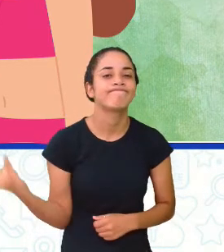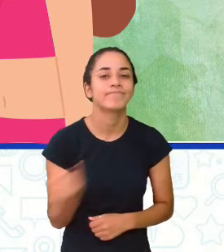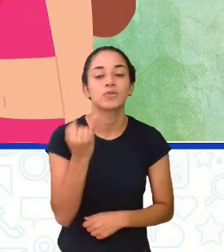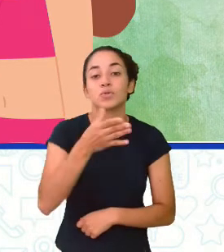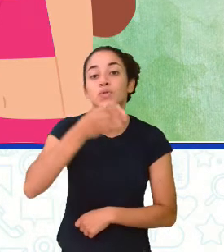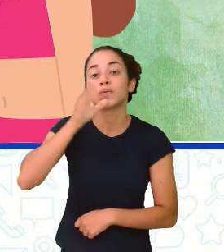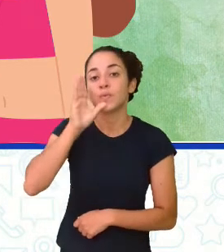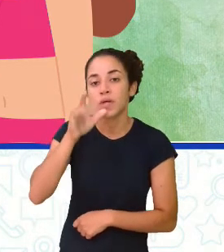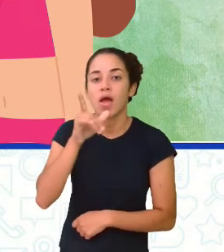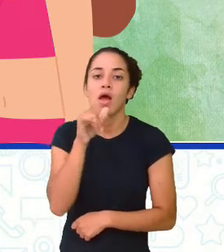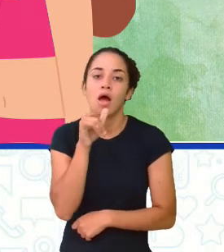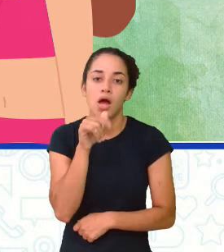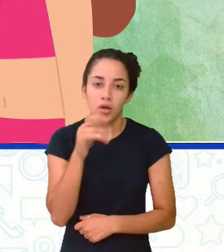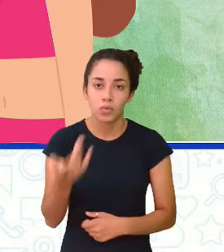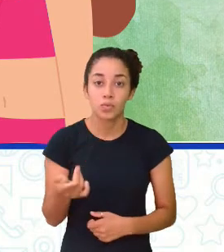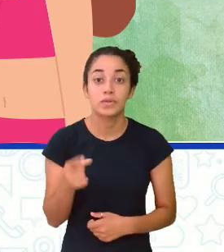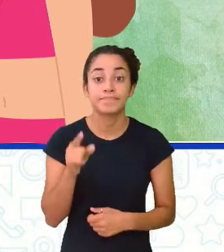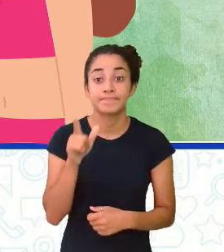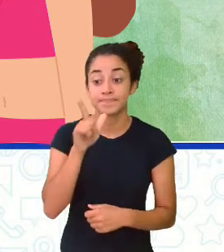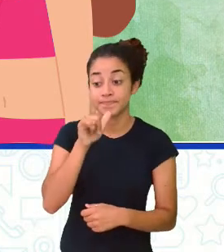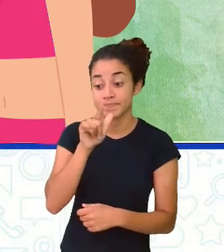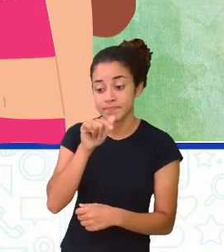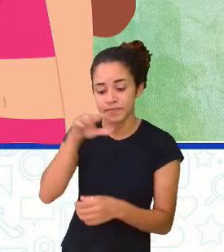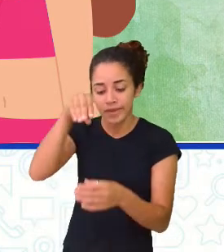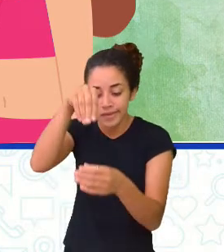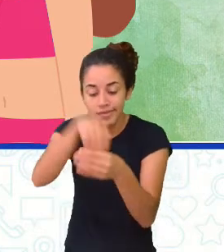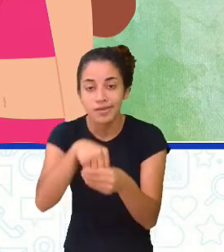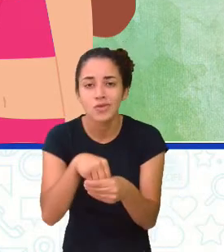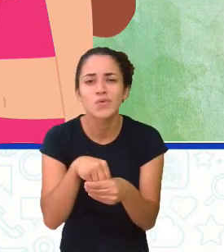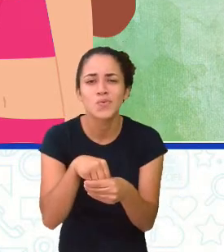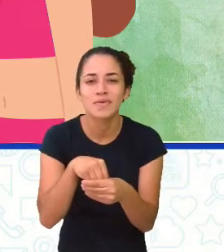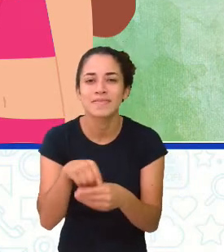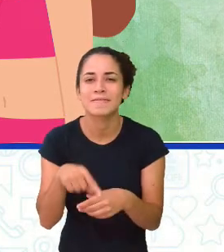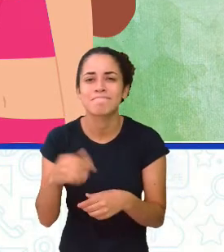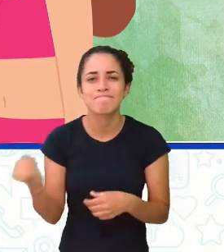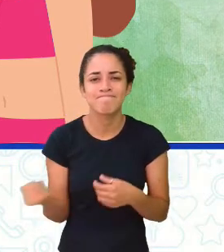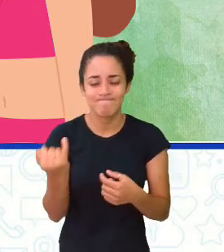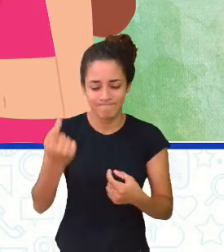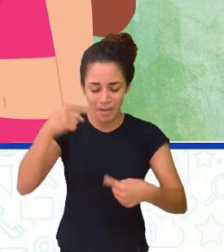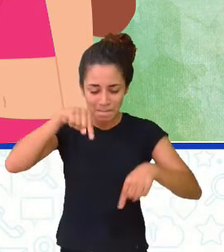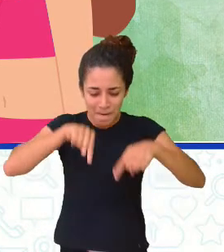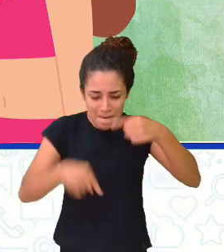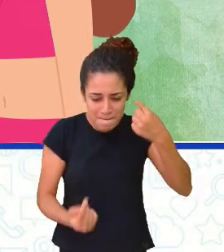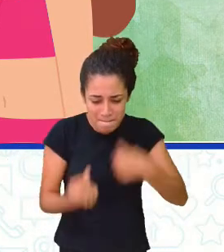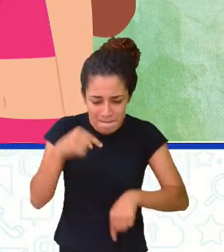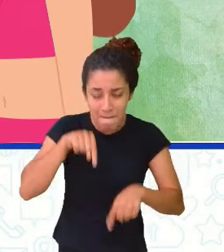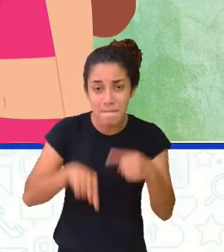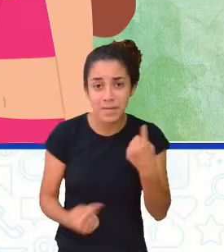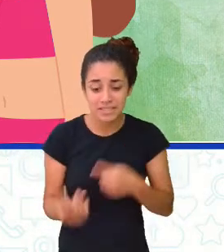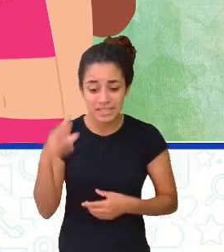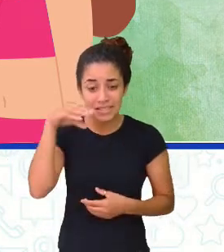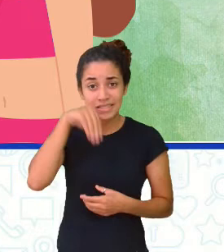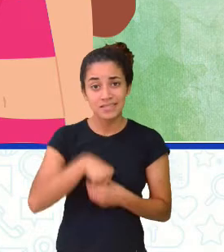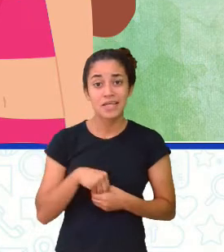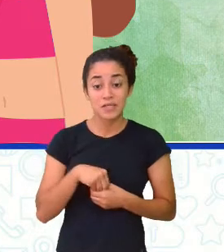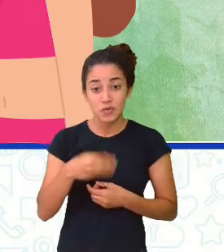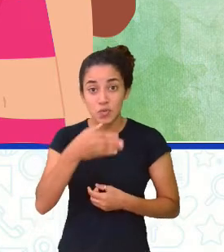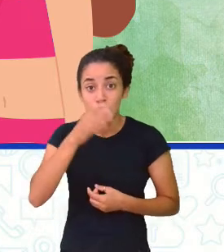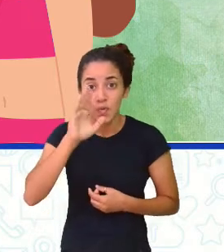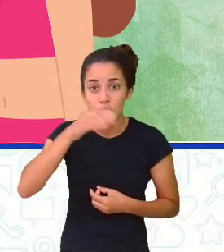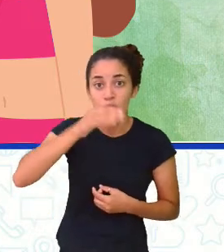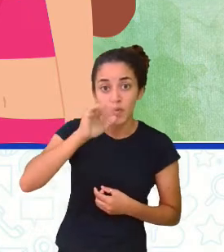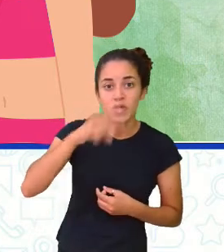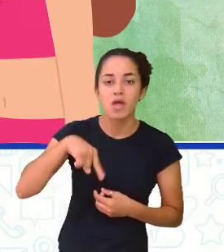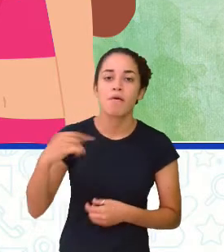de água. E essa água ela tem uma grande importância no funcionamento do nosso corpo. Então, beber água